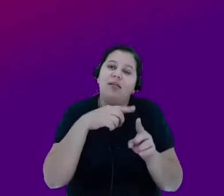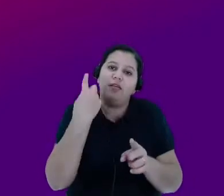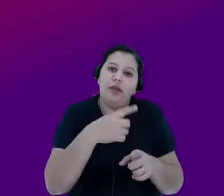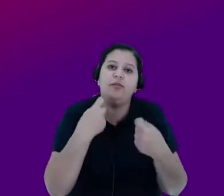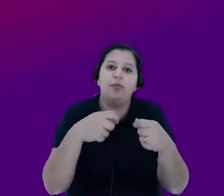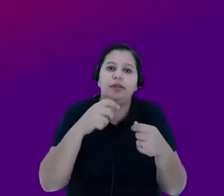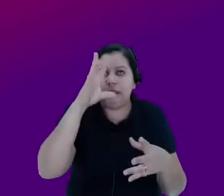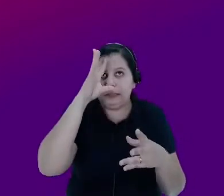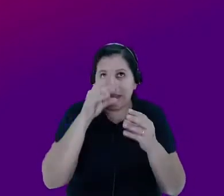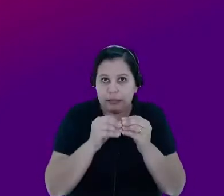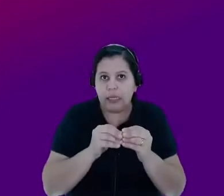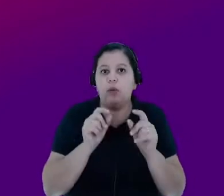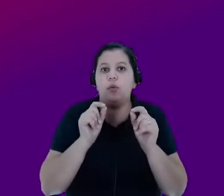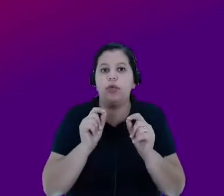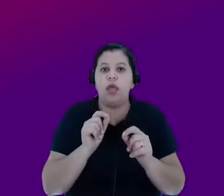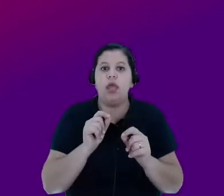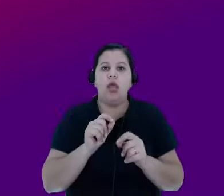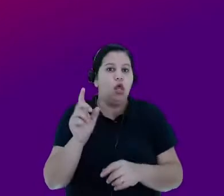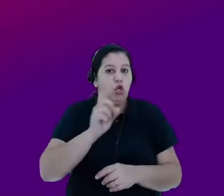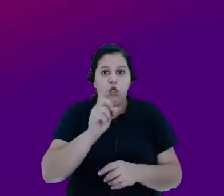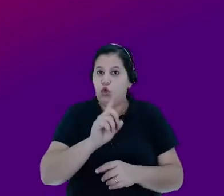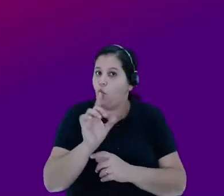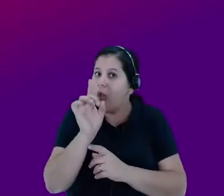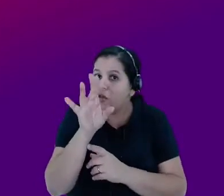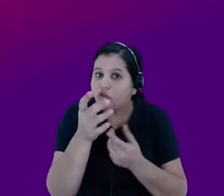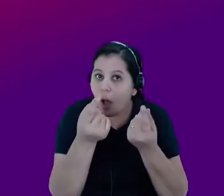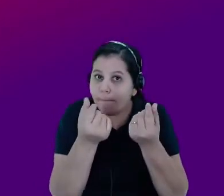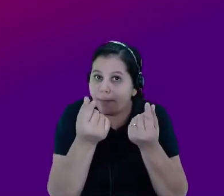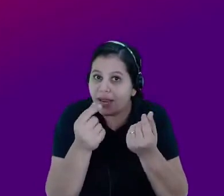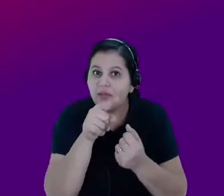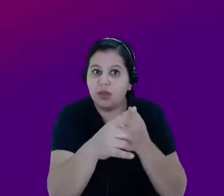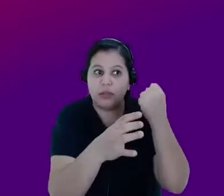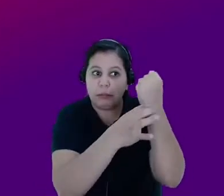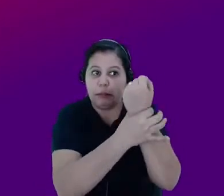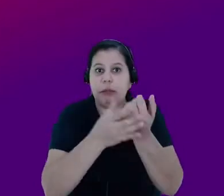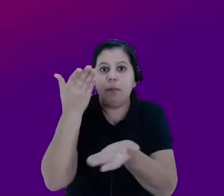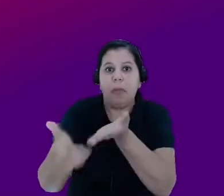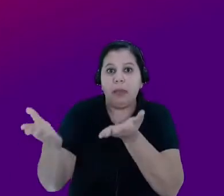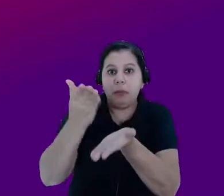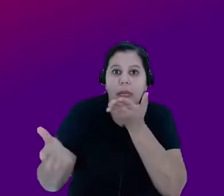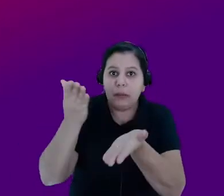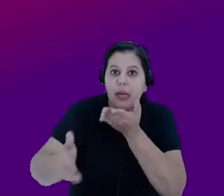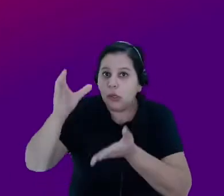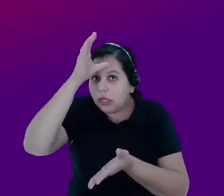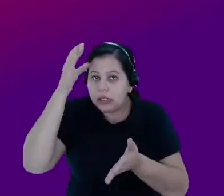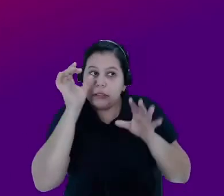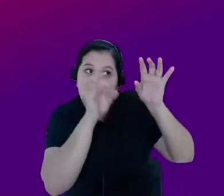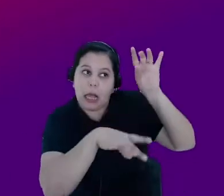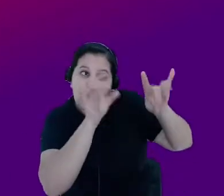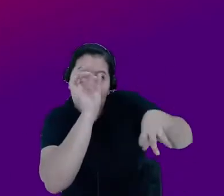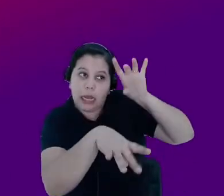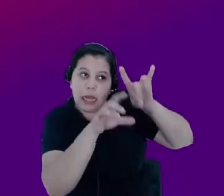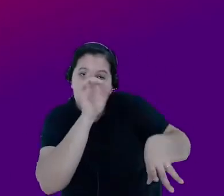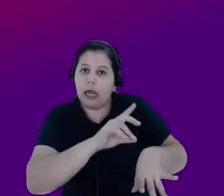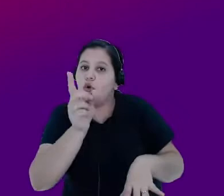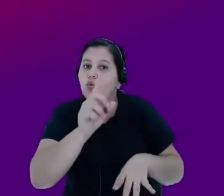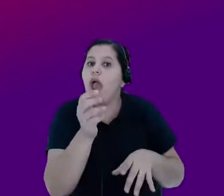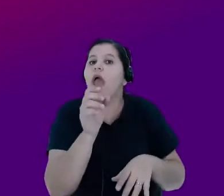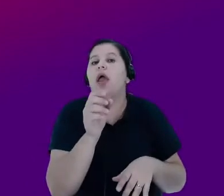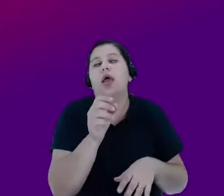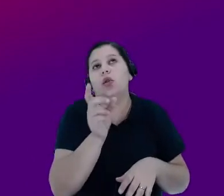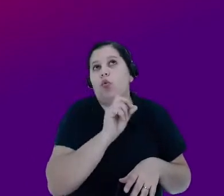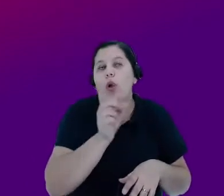não é somente preço que faz a seguradora perder esse cliente. E aí, eu acredito que é o ponto mais importante da